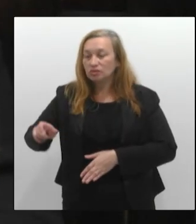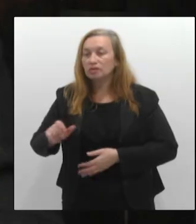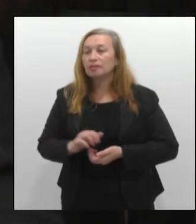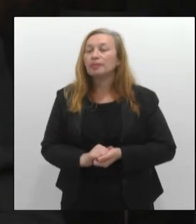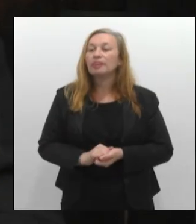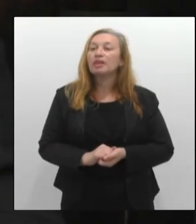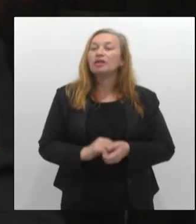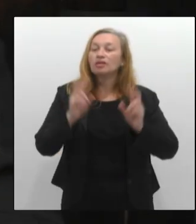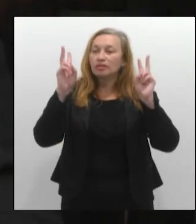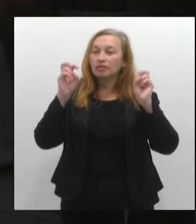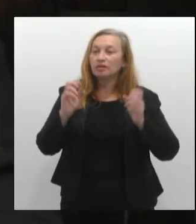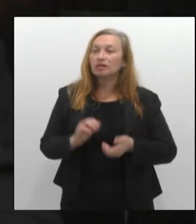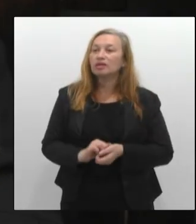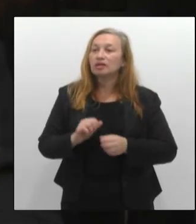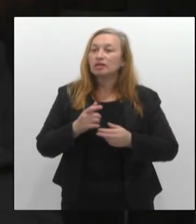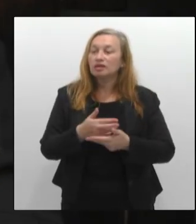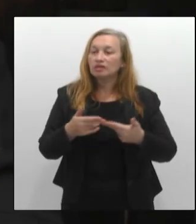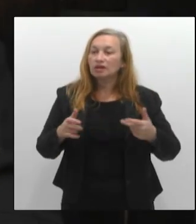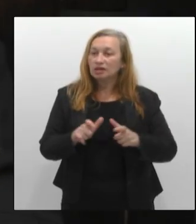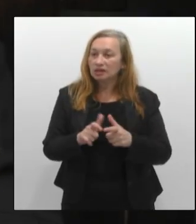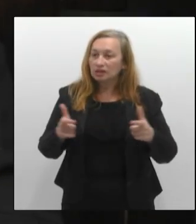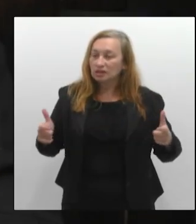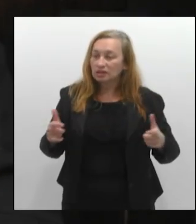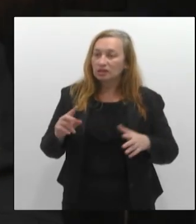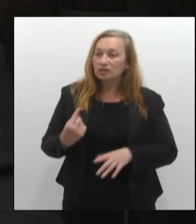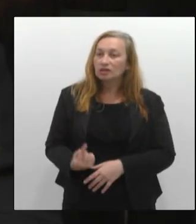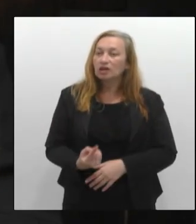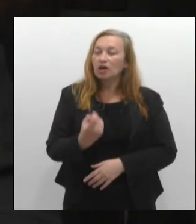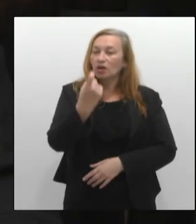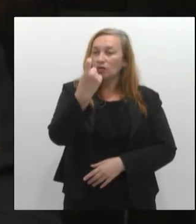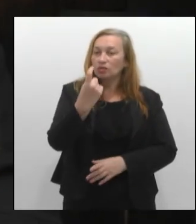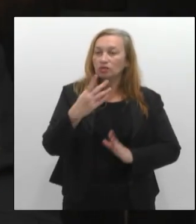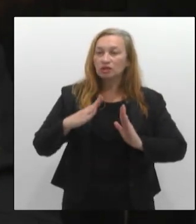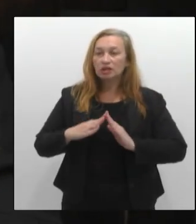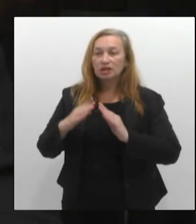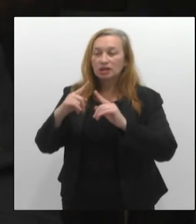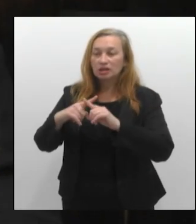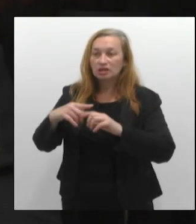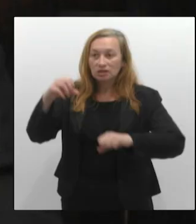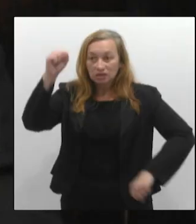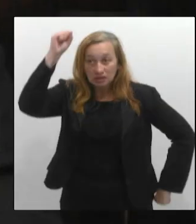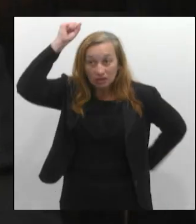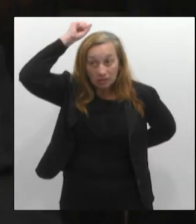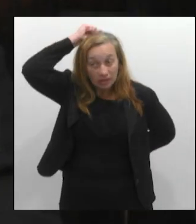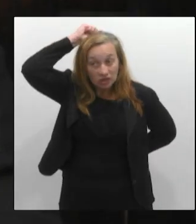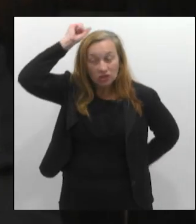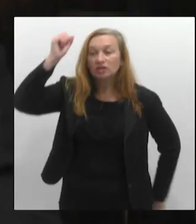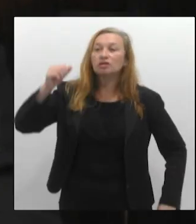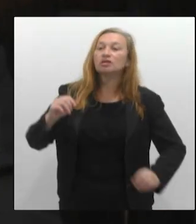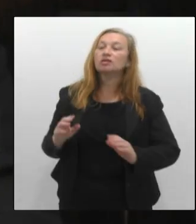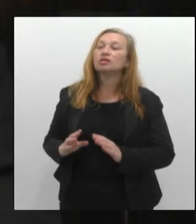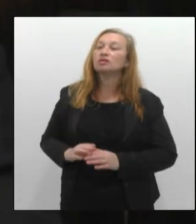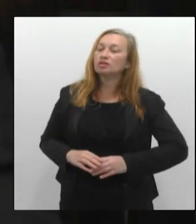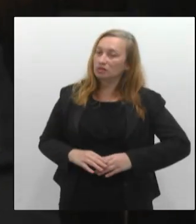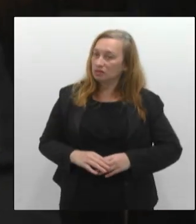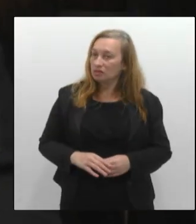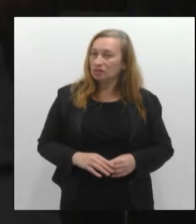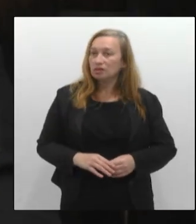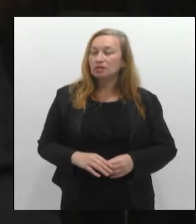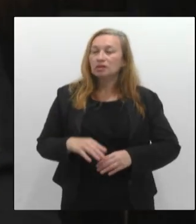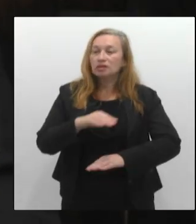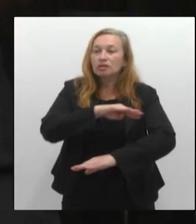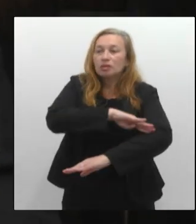O vasto território que até então era assistido por uma única paróquia, a de São Sebastião, com sua matriz no extinto Morro